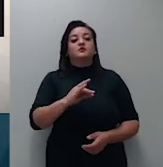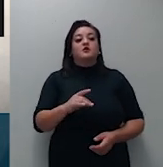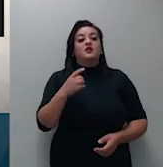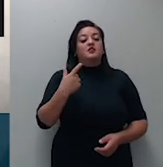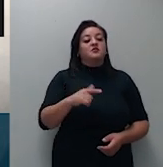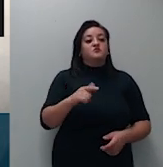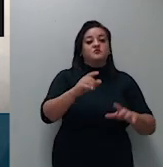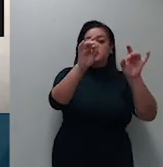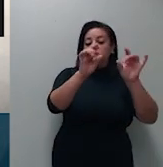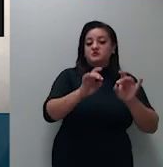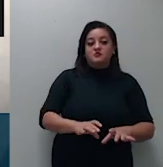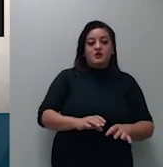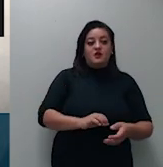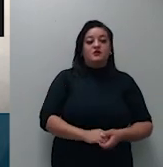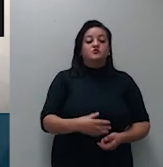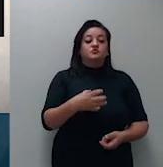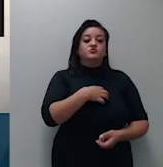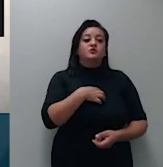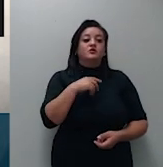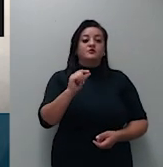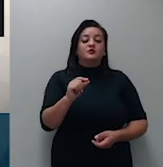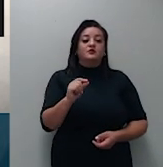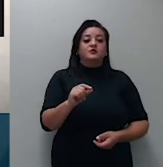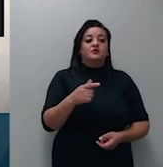preferências em destaques